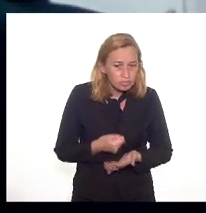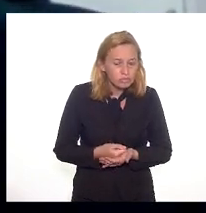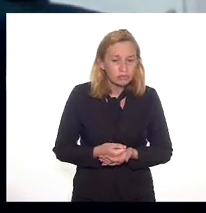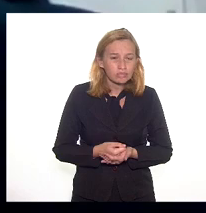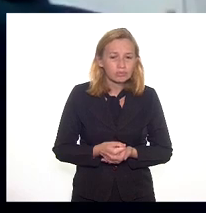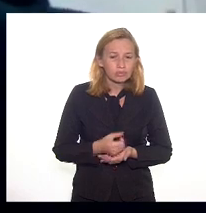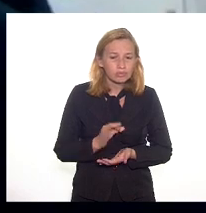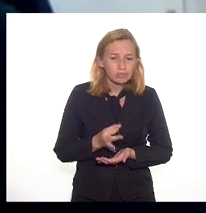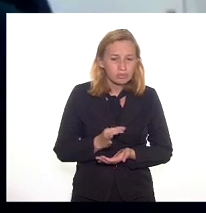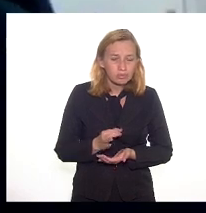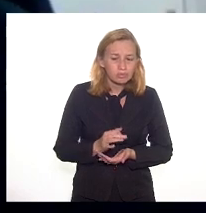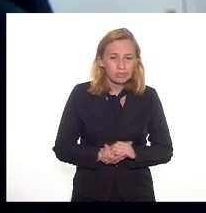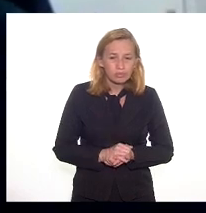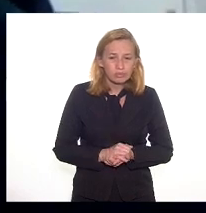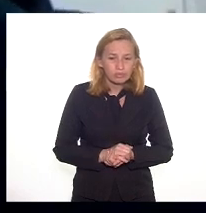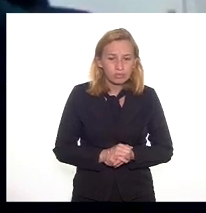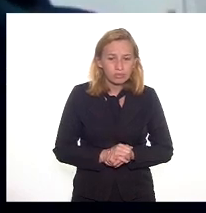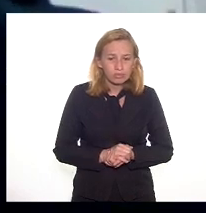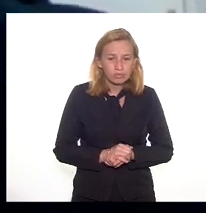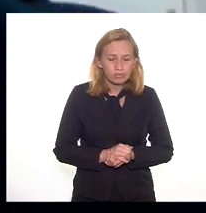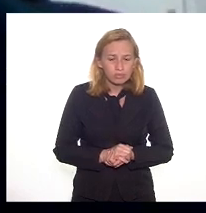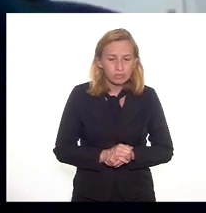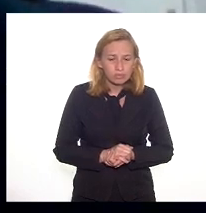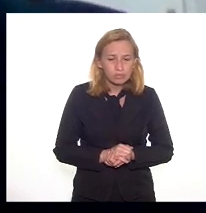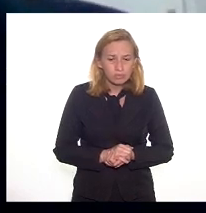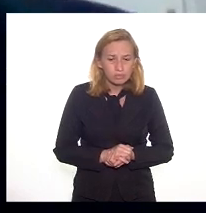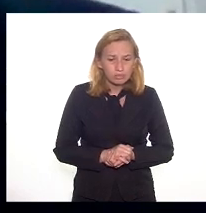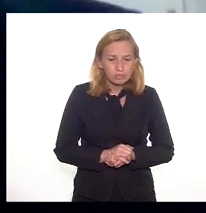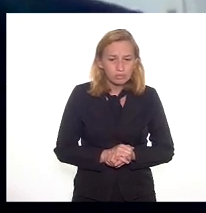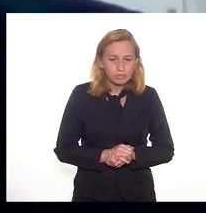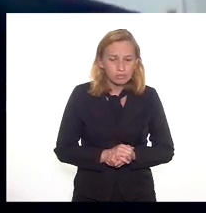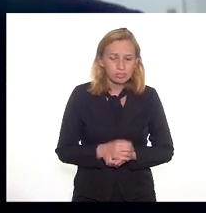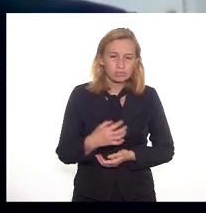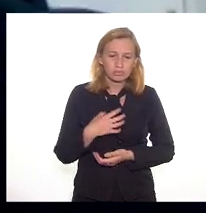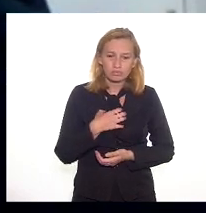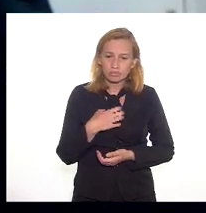mercado, vai ser alguma coisa de incentivo, né? Alguma coisa no